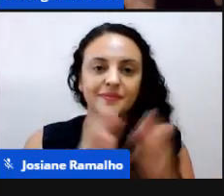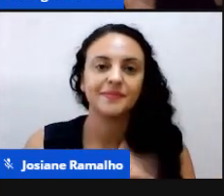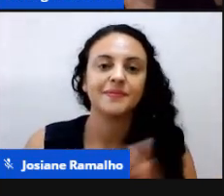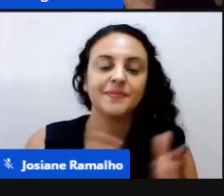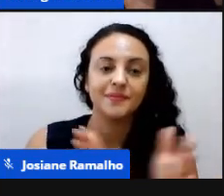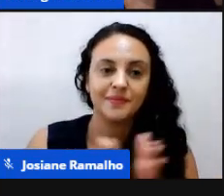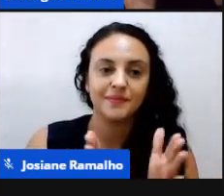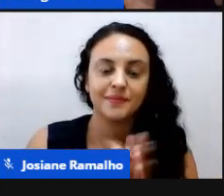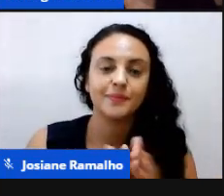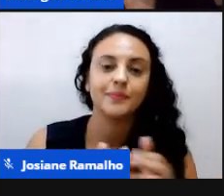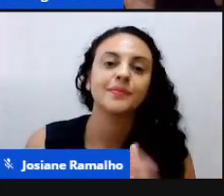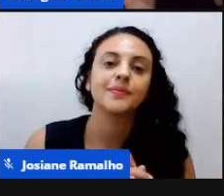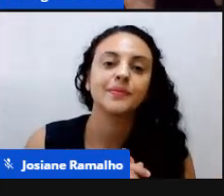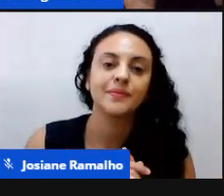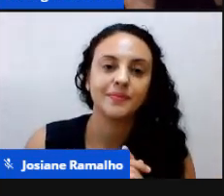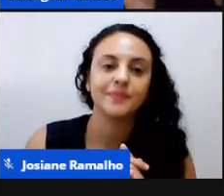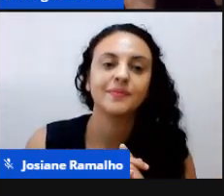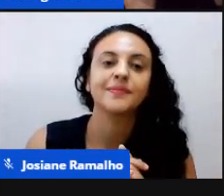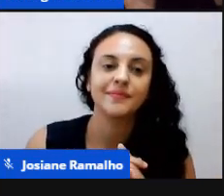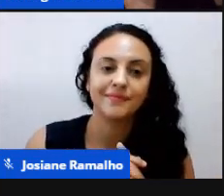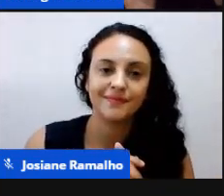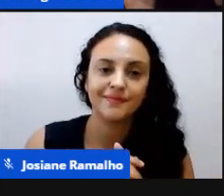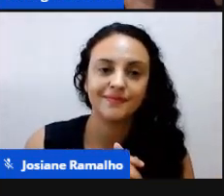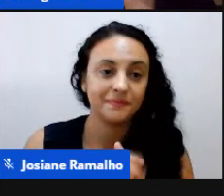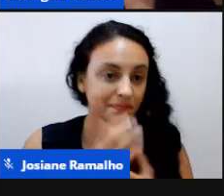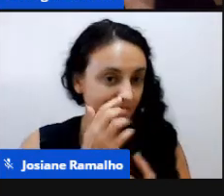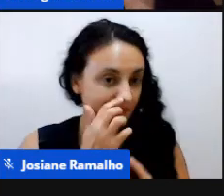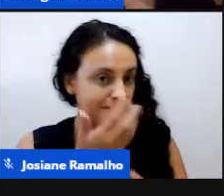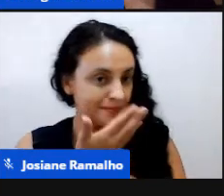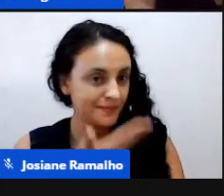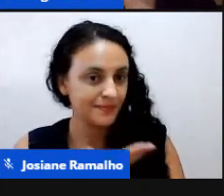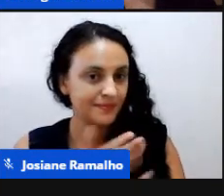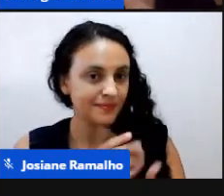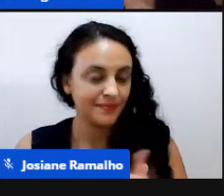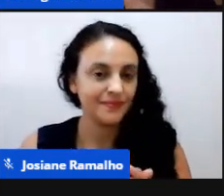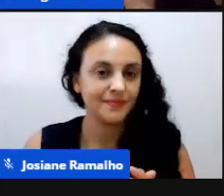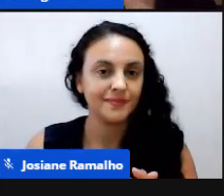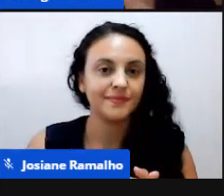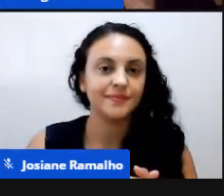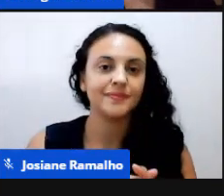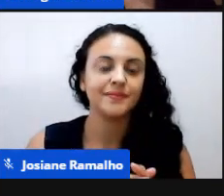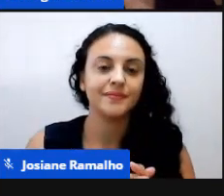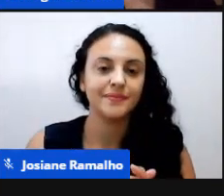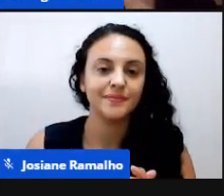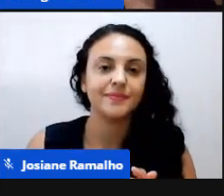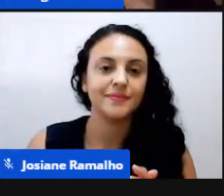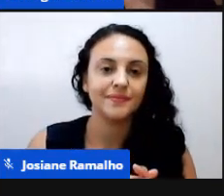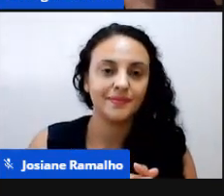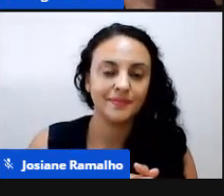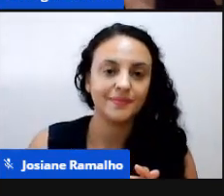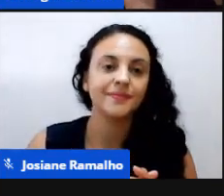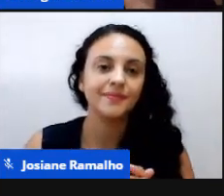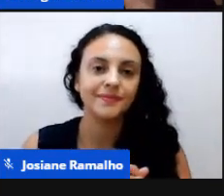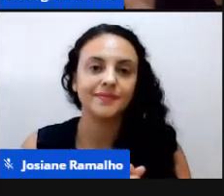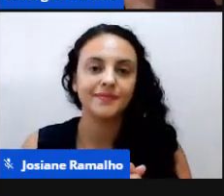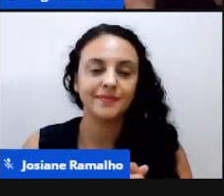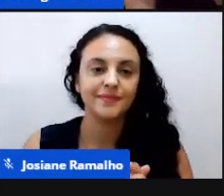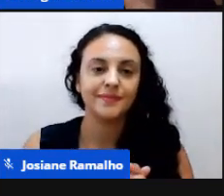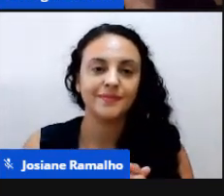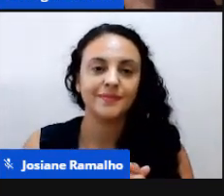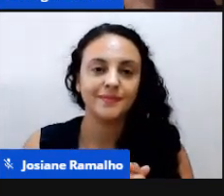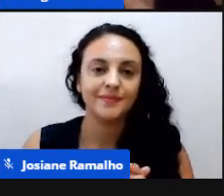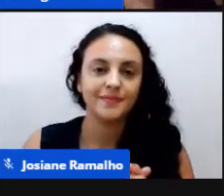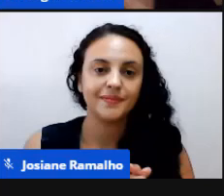mãozinhas. Nhaque, nhaque. Tum, tum, tum. Essa é a dança